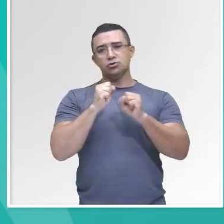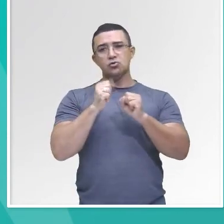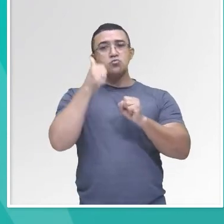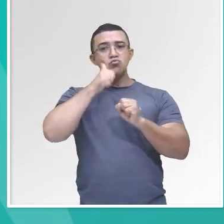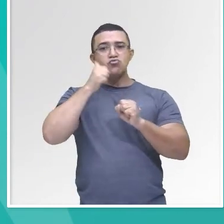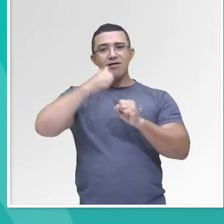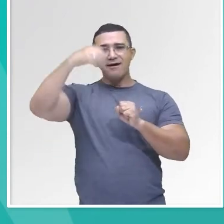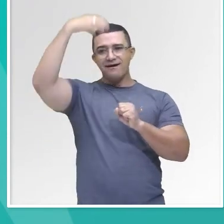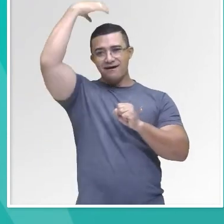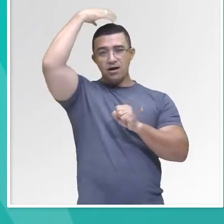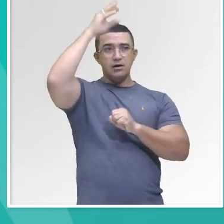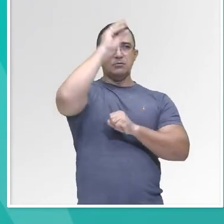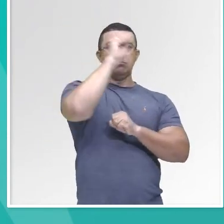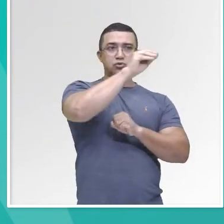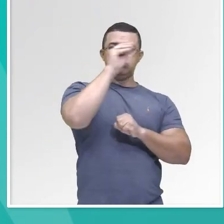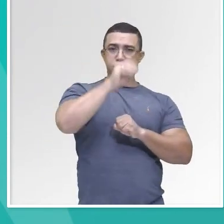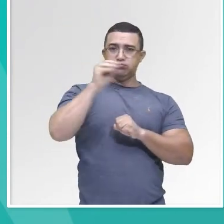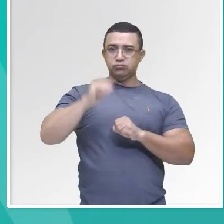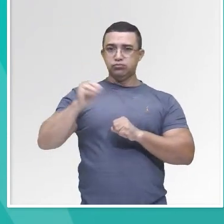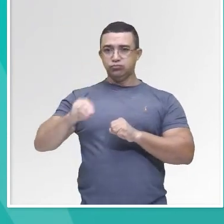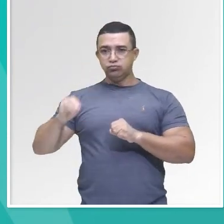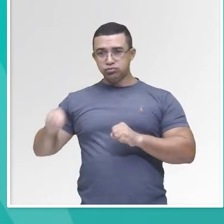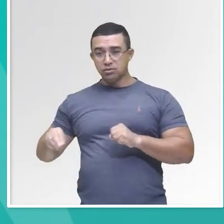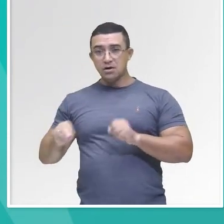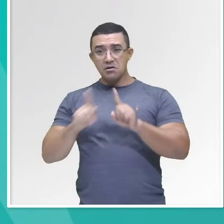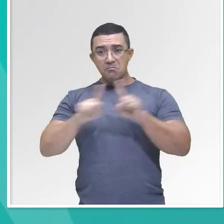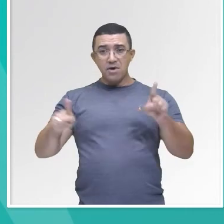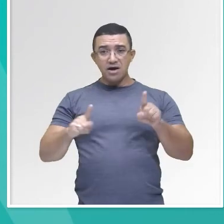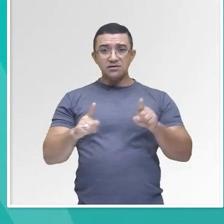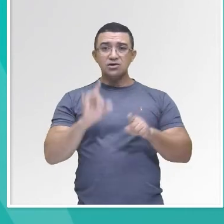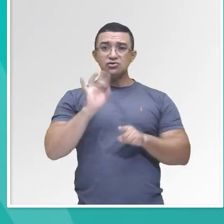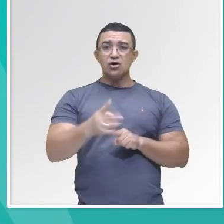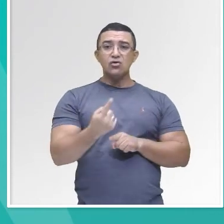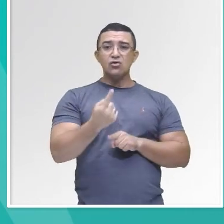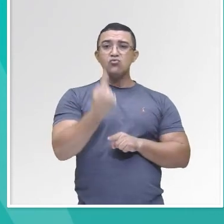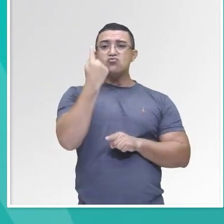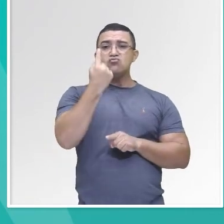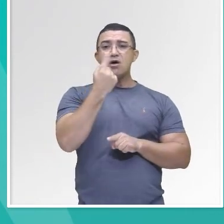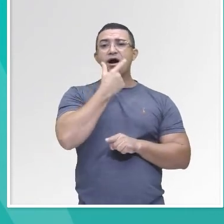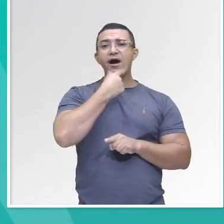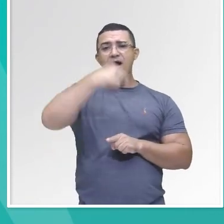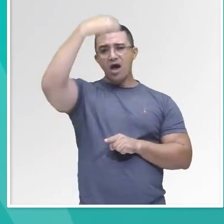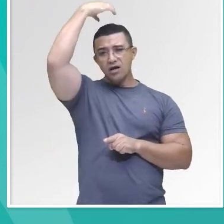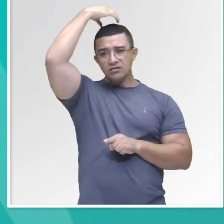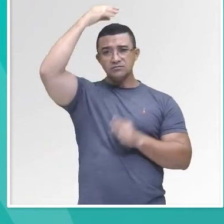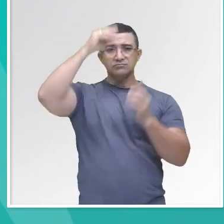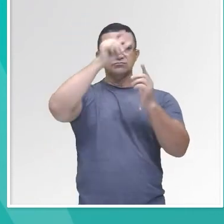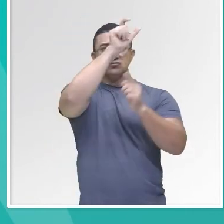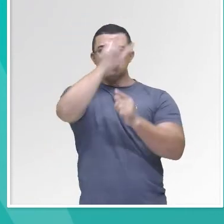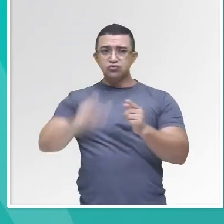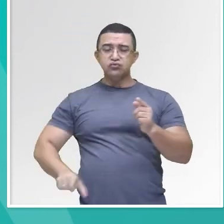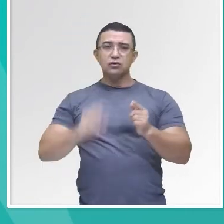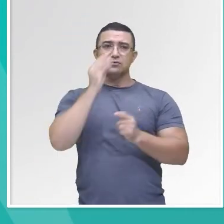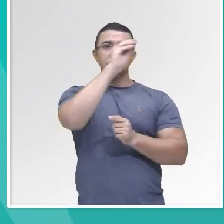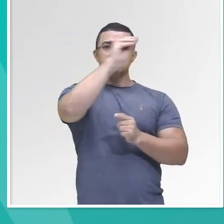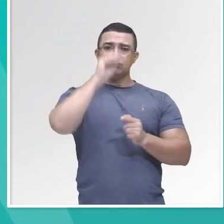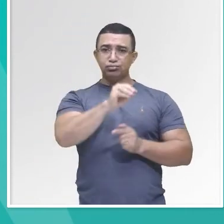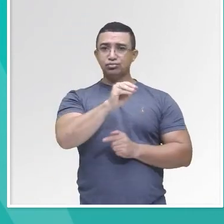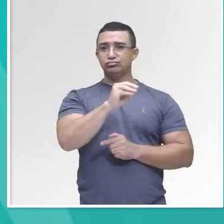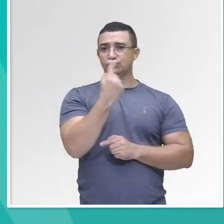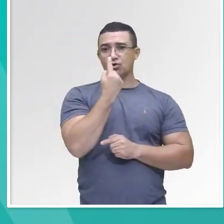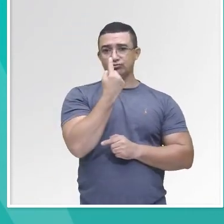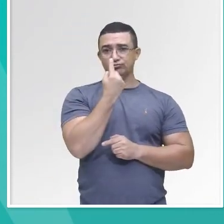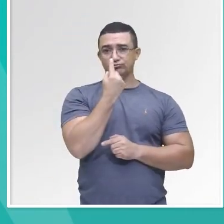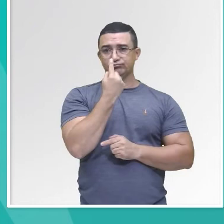tiver 6, ele continua podendo andar uma casa de cada vez, tá? Ele vai capturar da